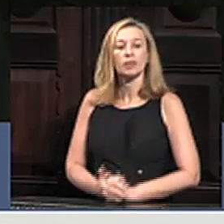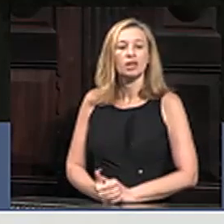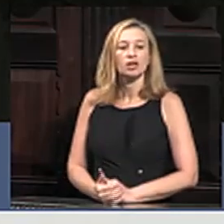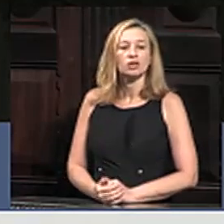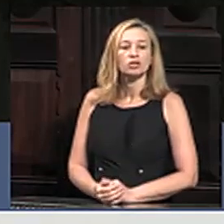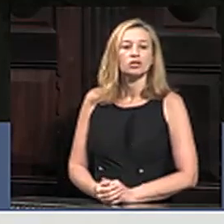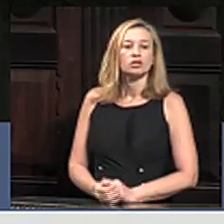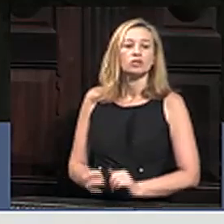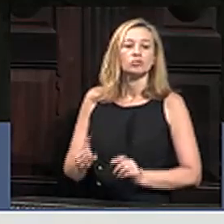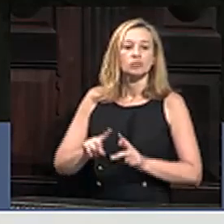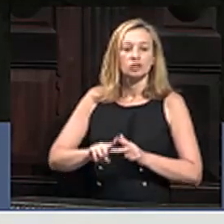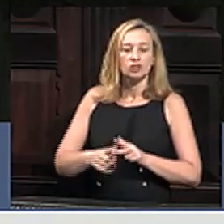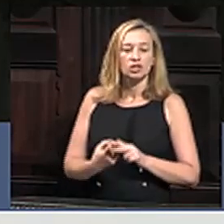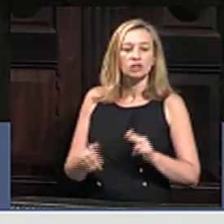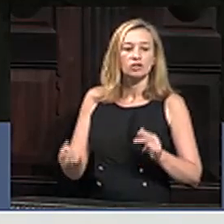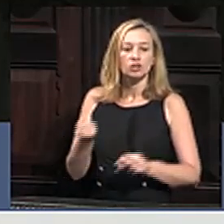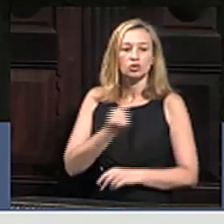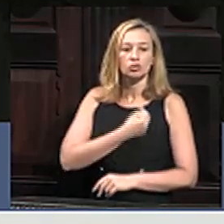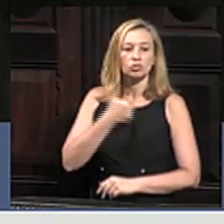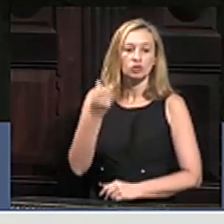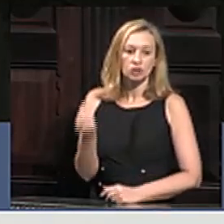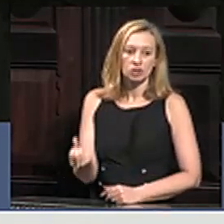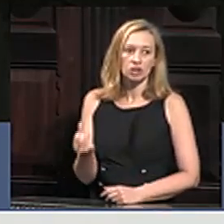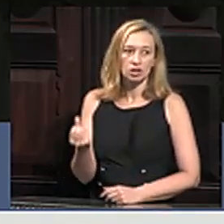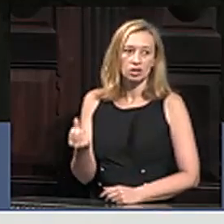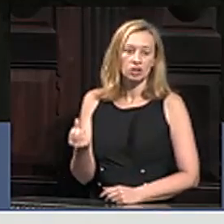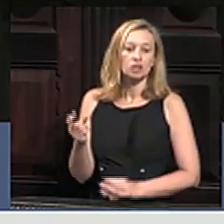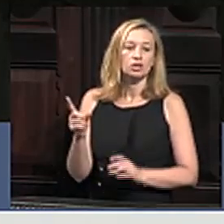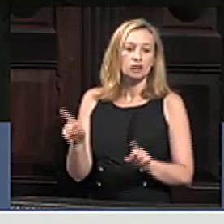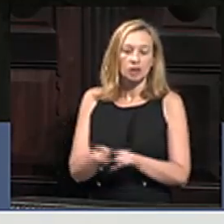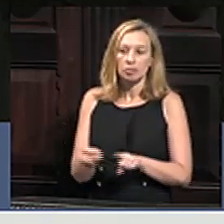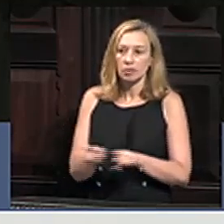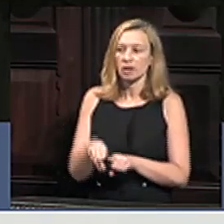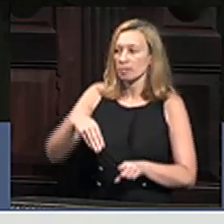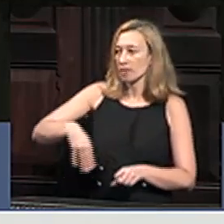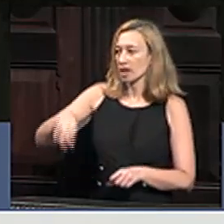número 6, também o deputado Márcio Pacheco.